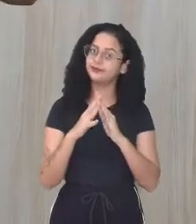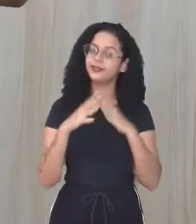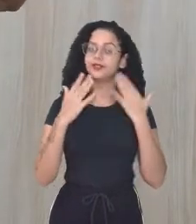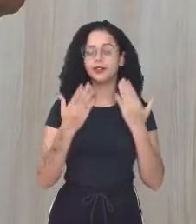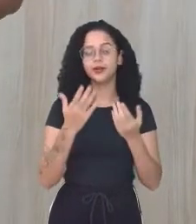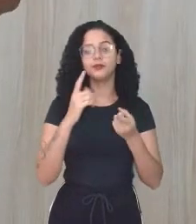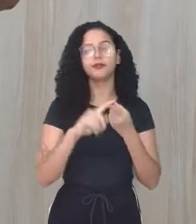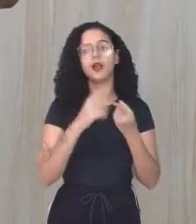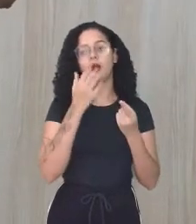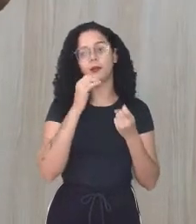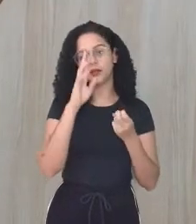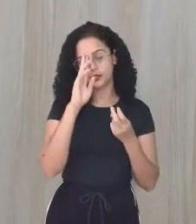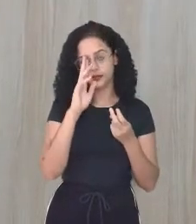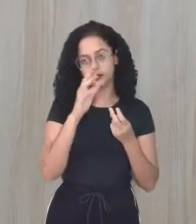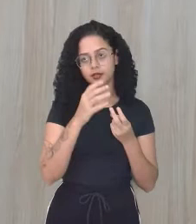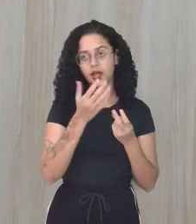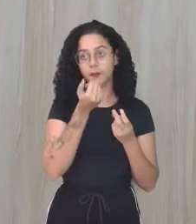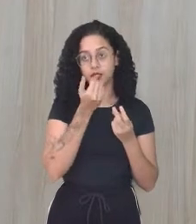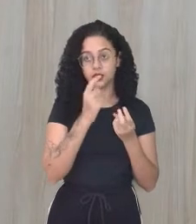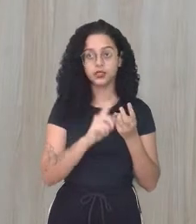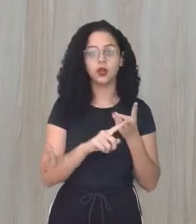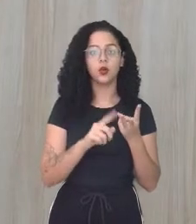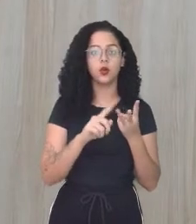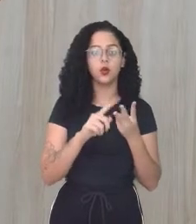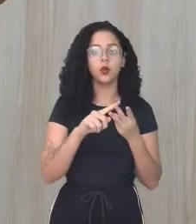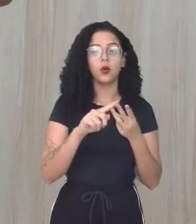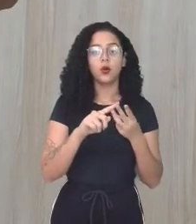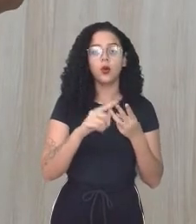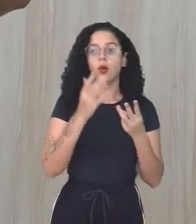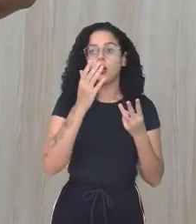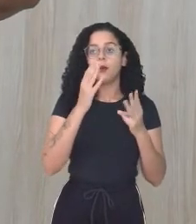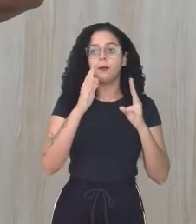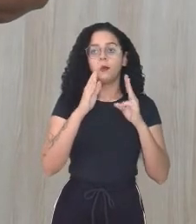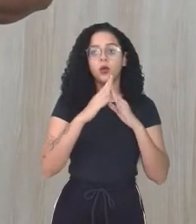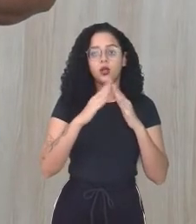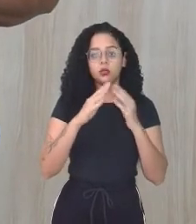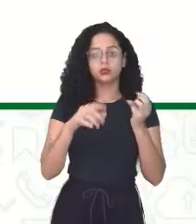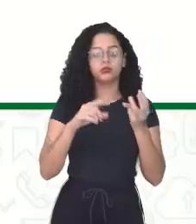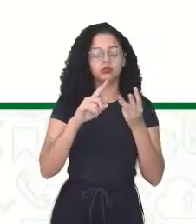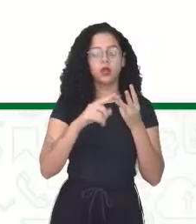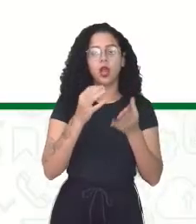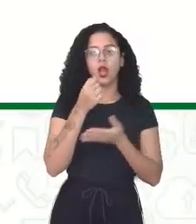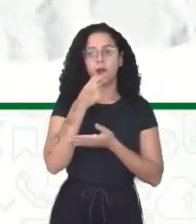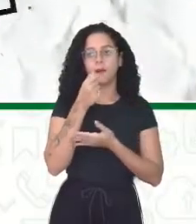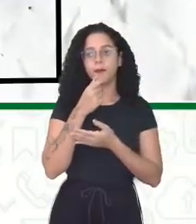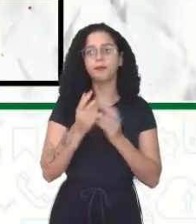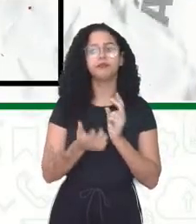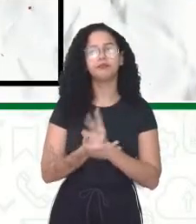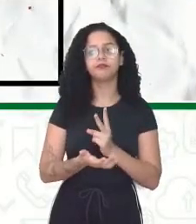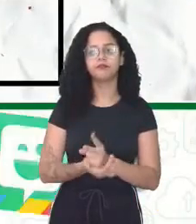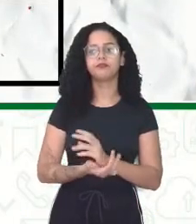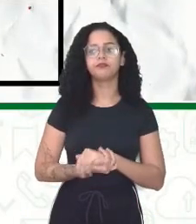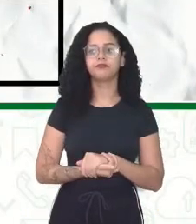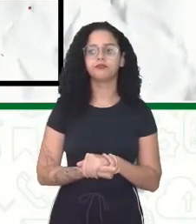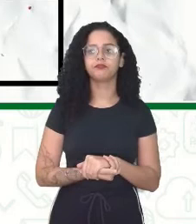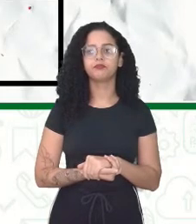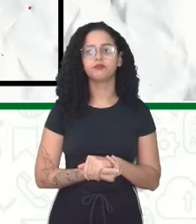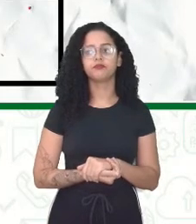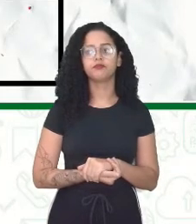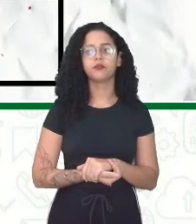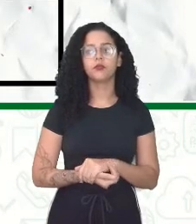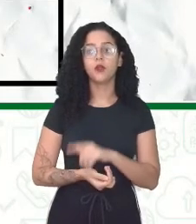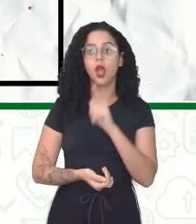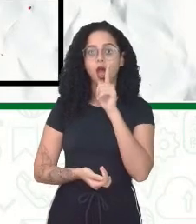alimentação, moradia, remédios, e aí, vamos adiante. Olha só. Aí nós